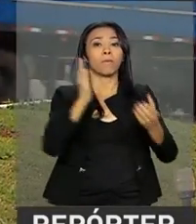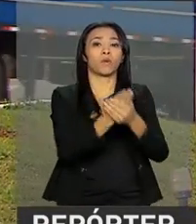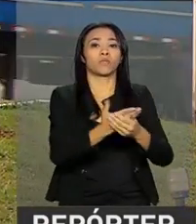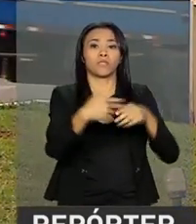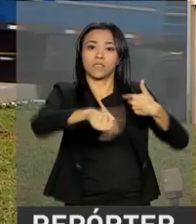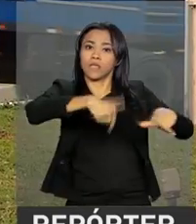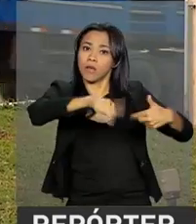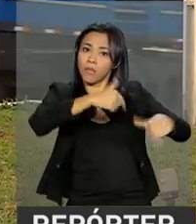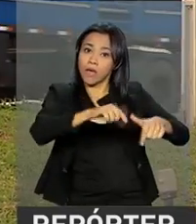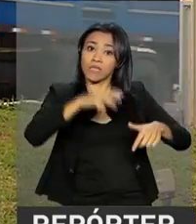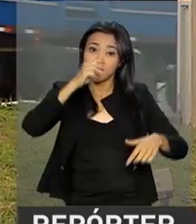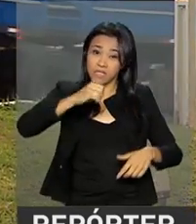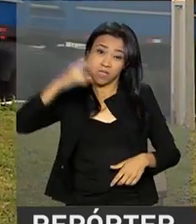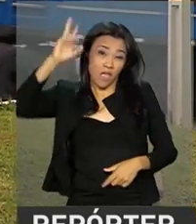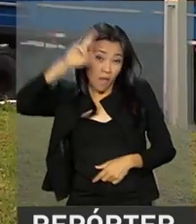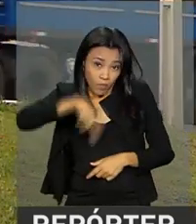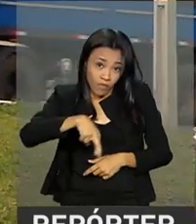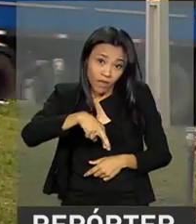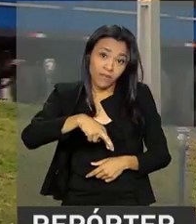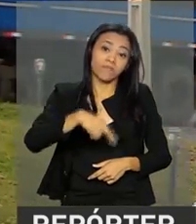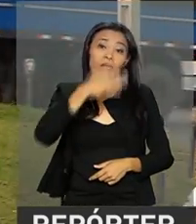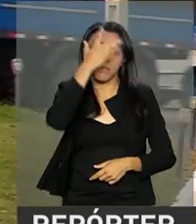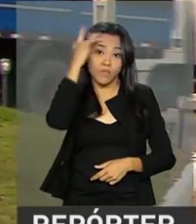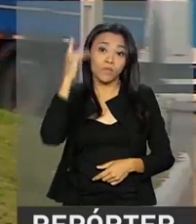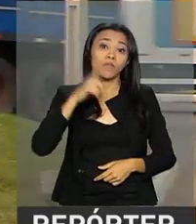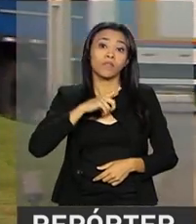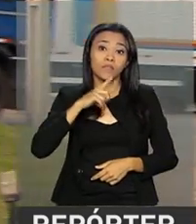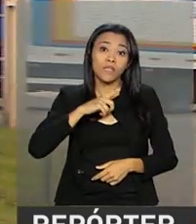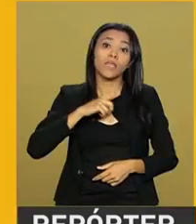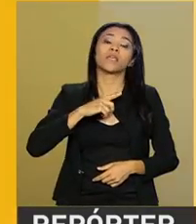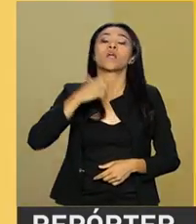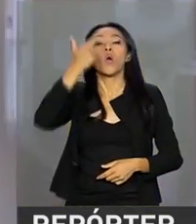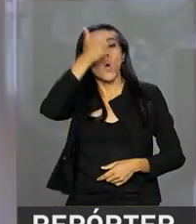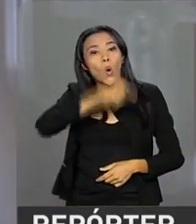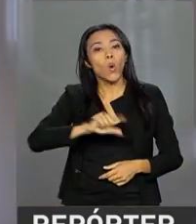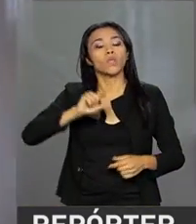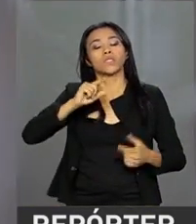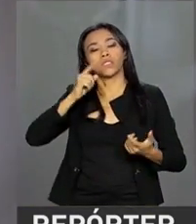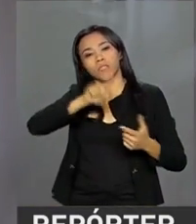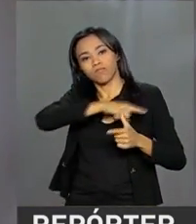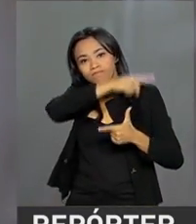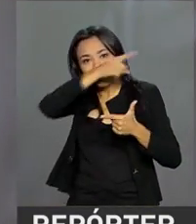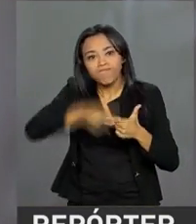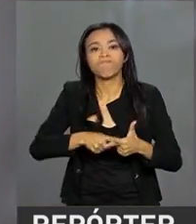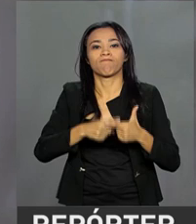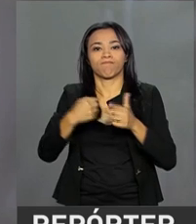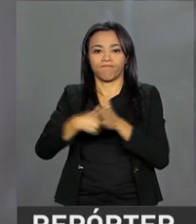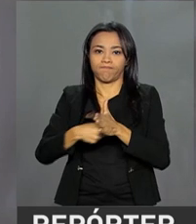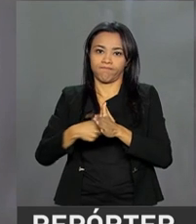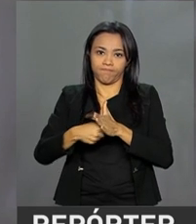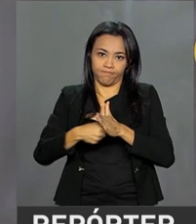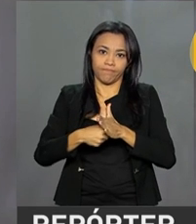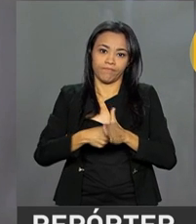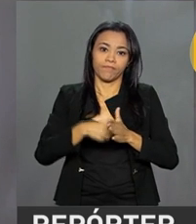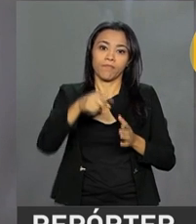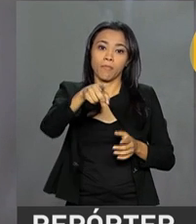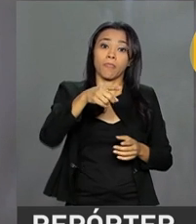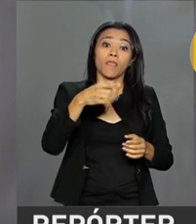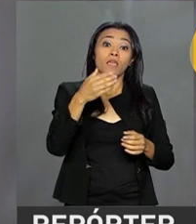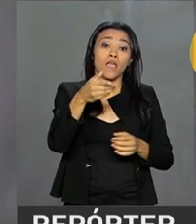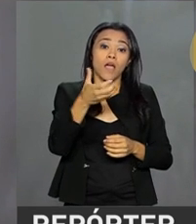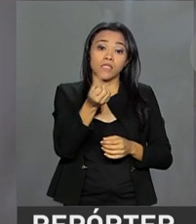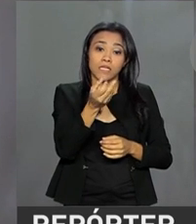caso seja reprovado o condutor tem direito à contraprova a validade do exame toxicológico aumentou de